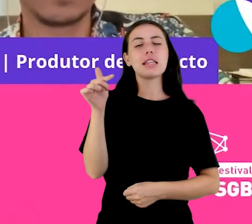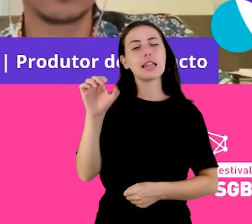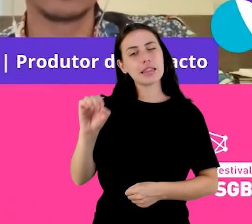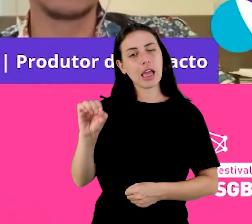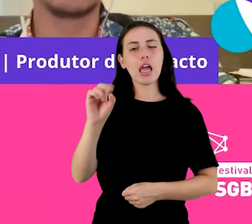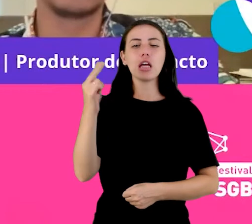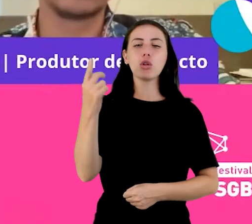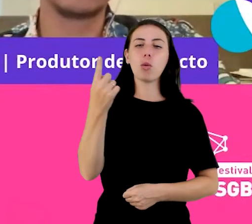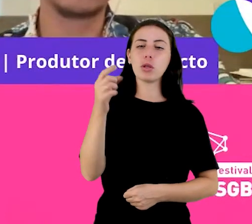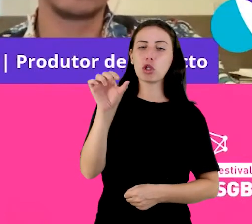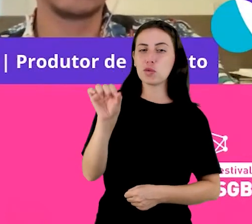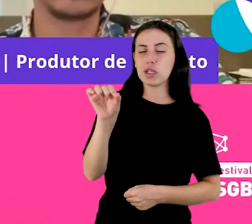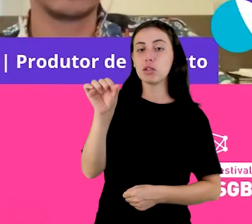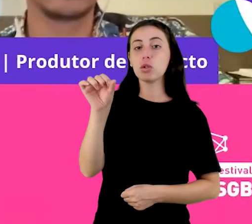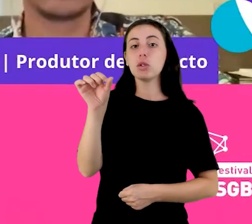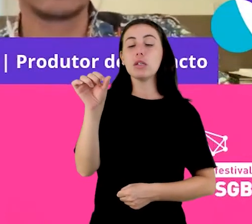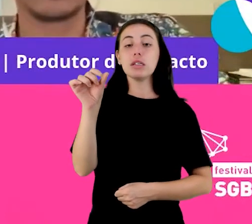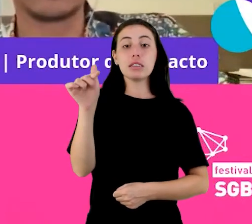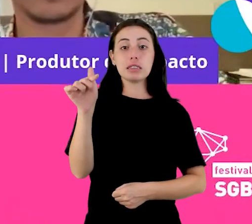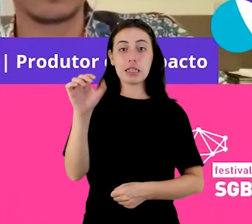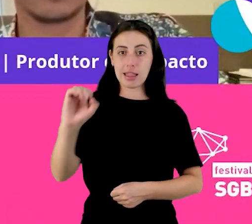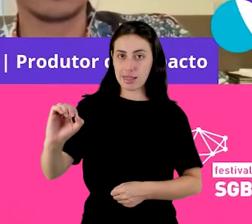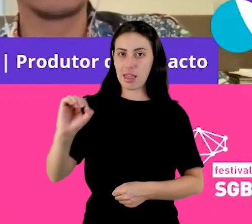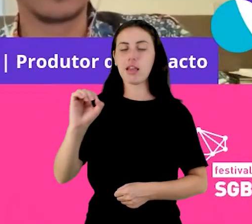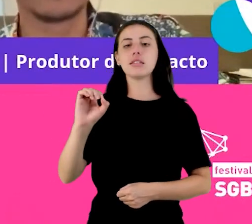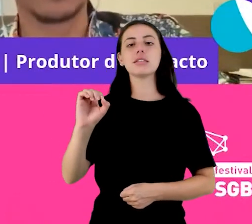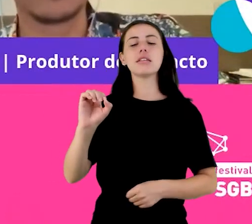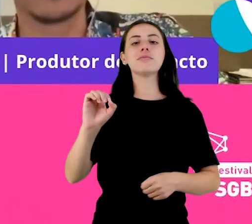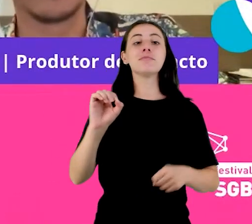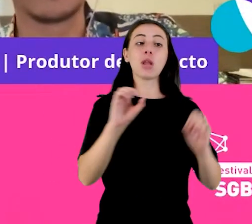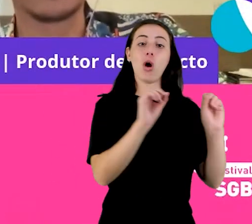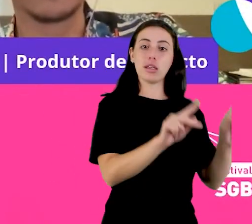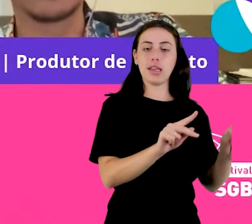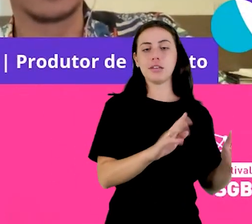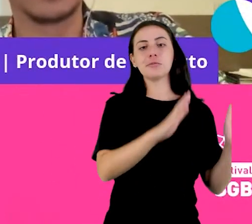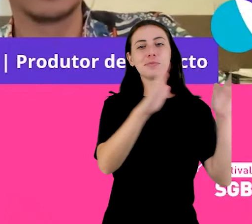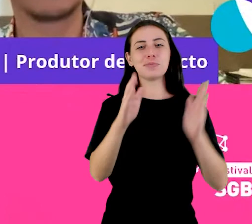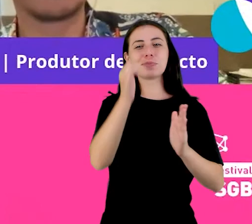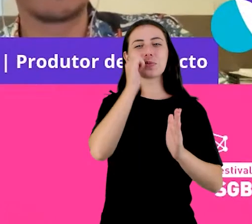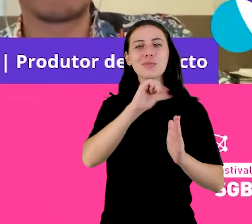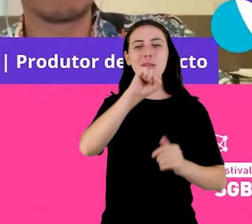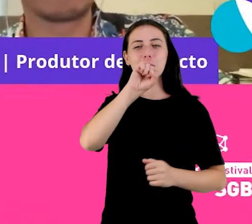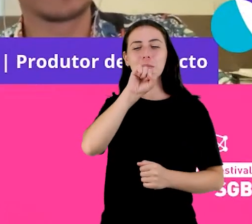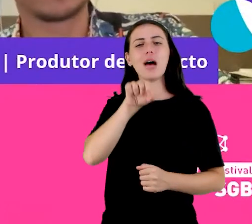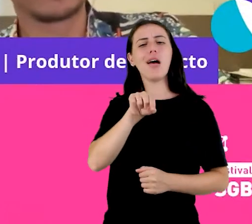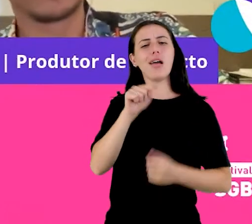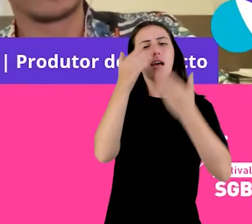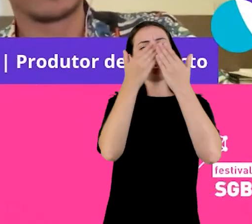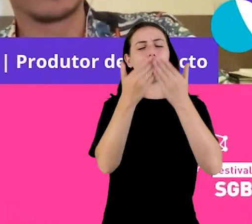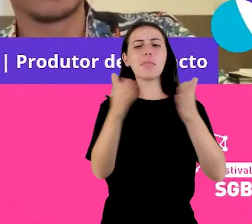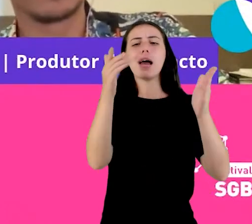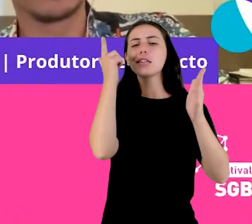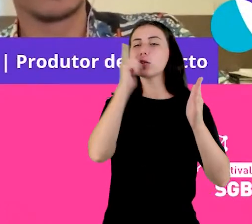socialista israelita, né, vamos dizer assim, nos anos 70, eu imagino, foi isso, nos 60, eu acho, Rodrigo. E a